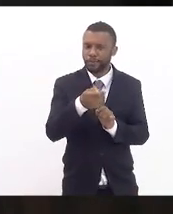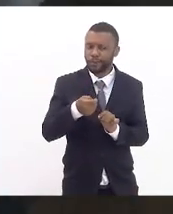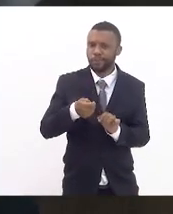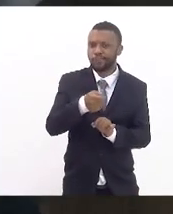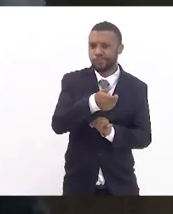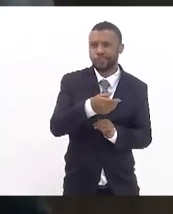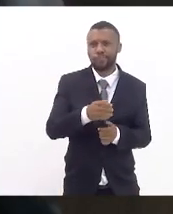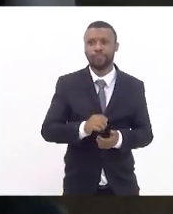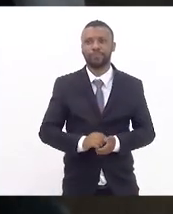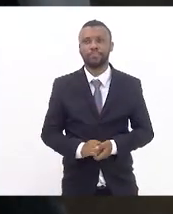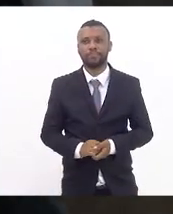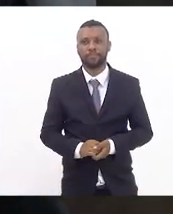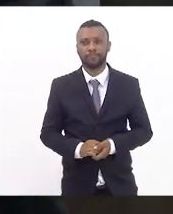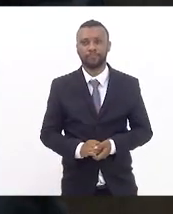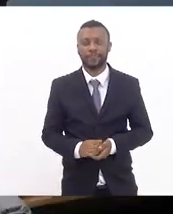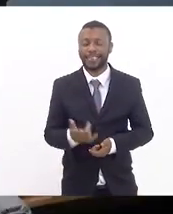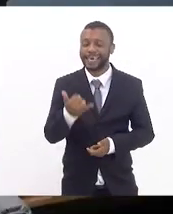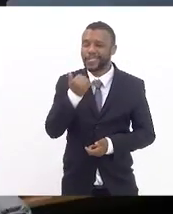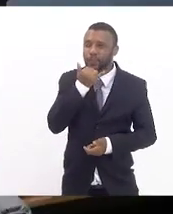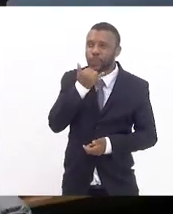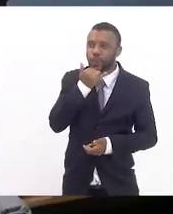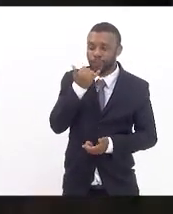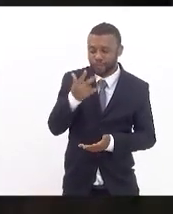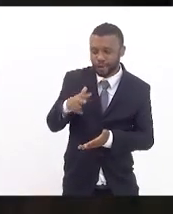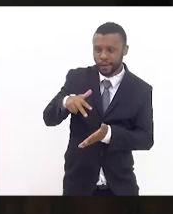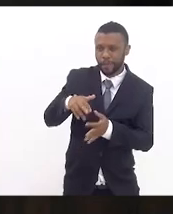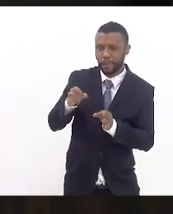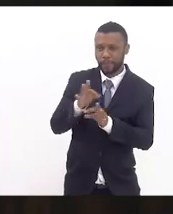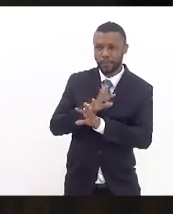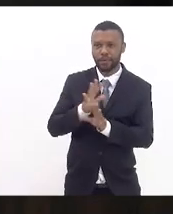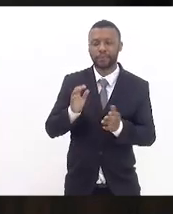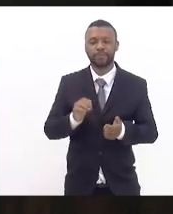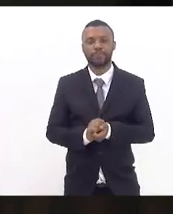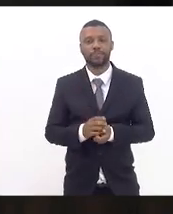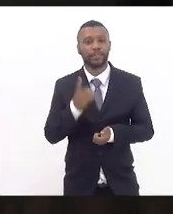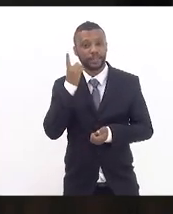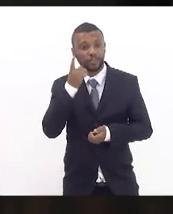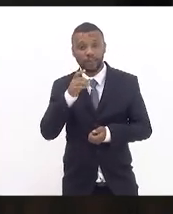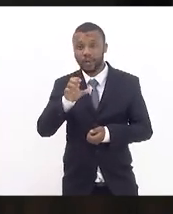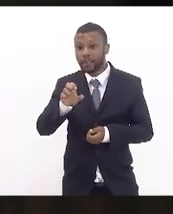Estou aqui a postos, presidente, de pé ordem. Deputado Eurico Júnior.